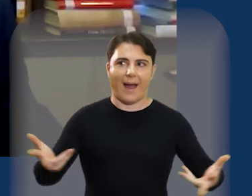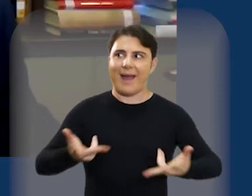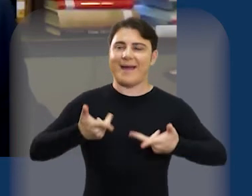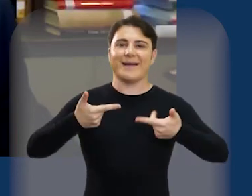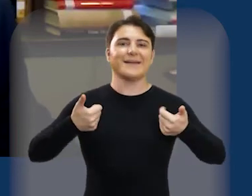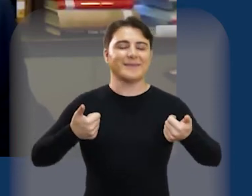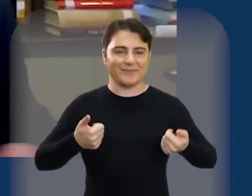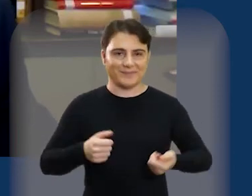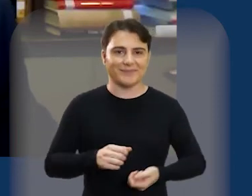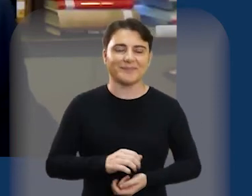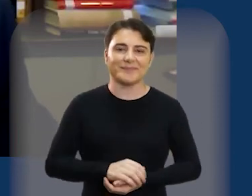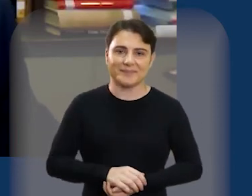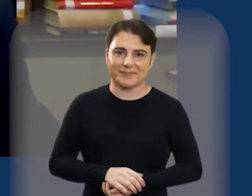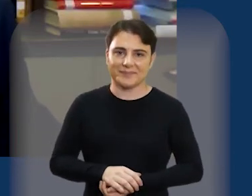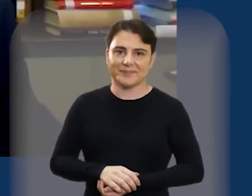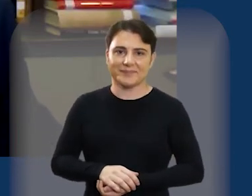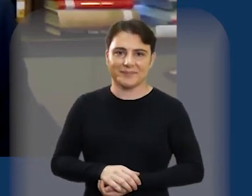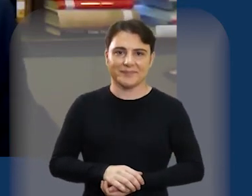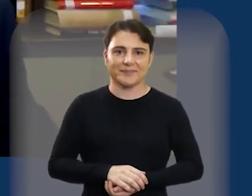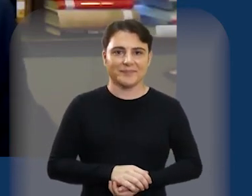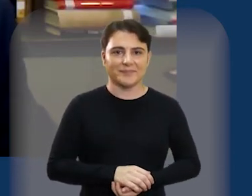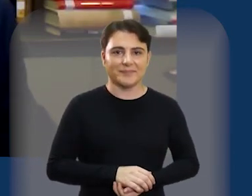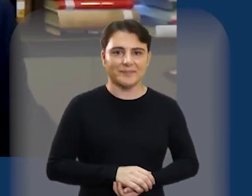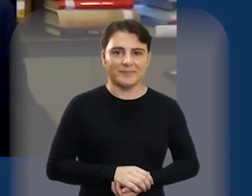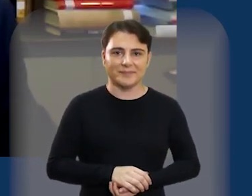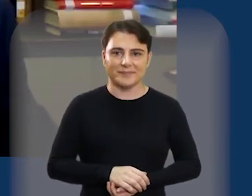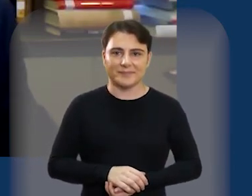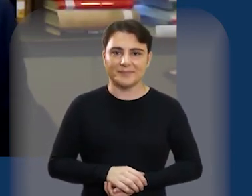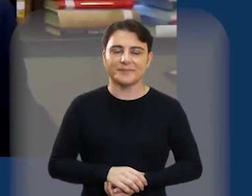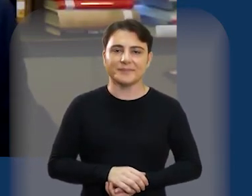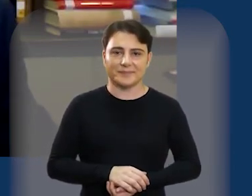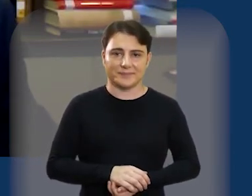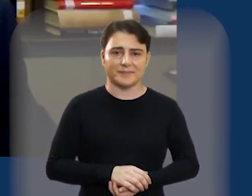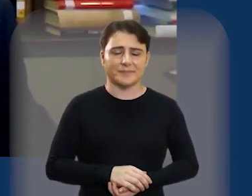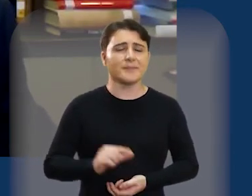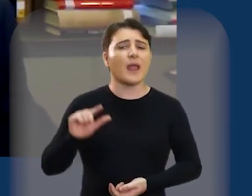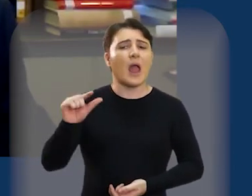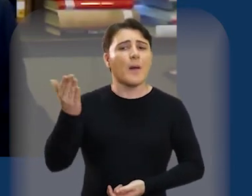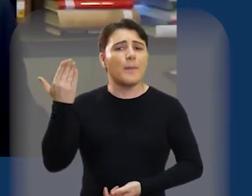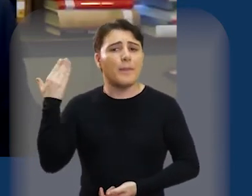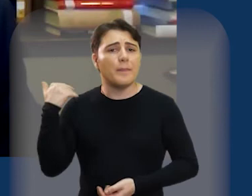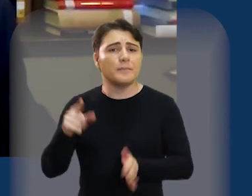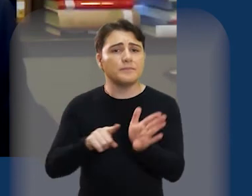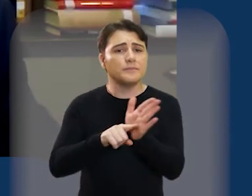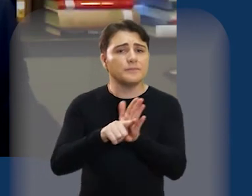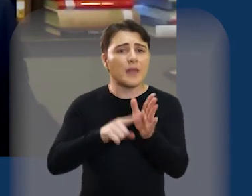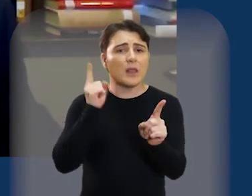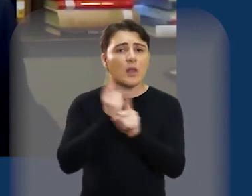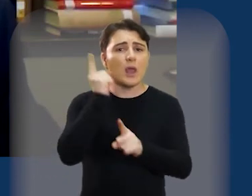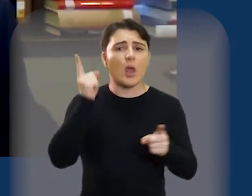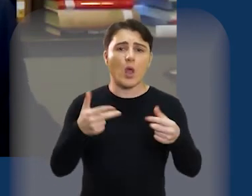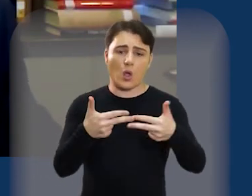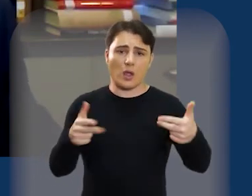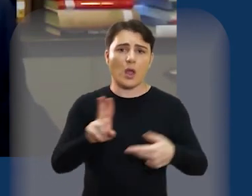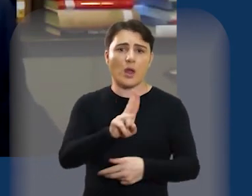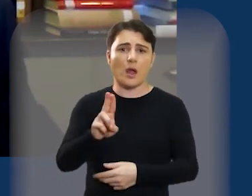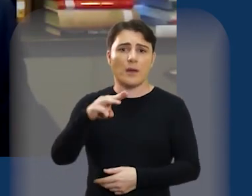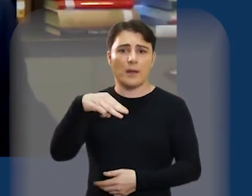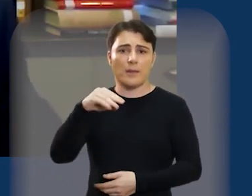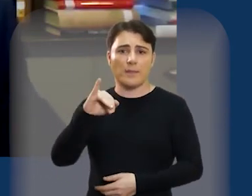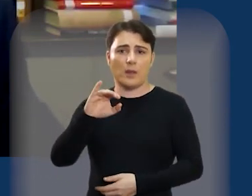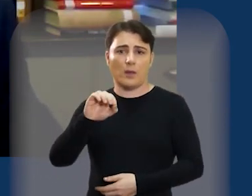tem repercussões maravilhosas para o nosso organismo. Recentemente se descobriu uma substância